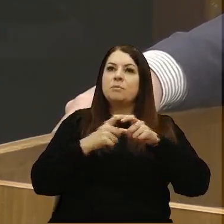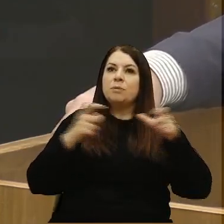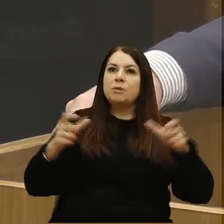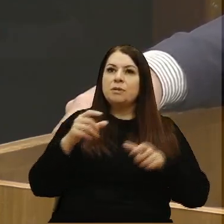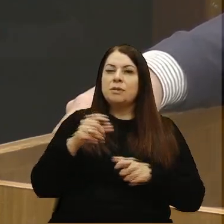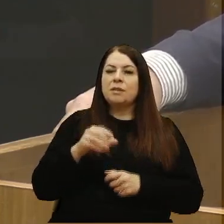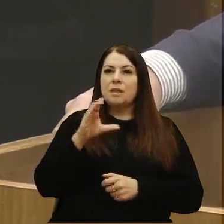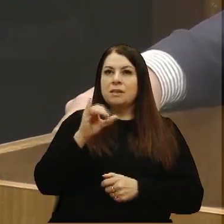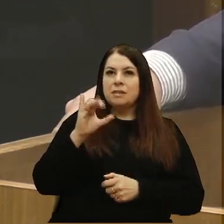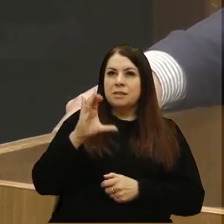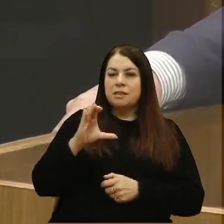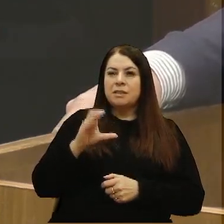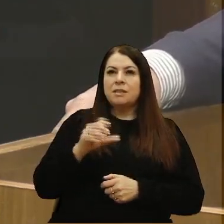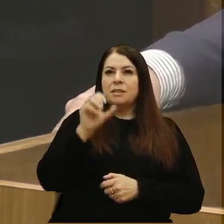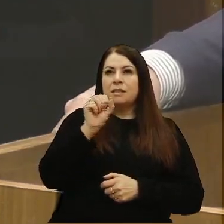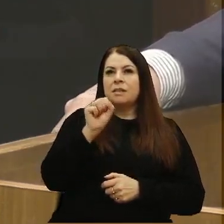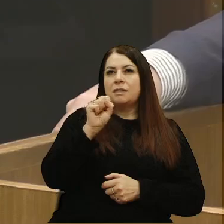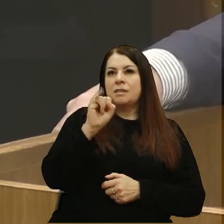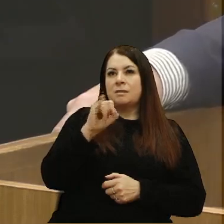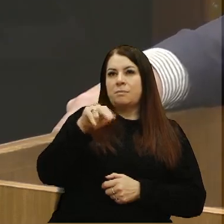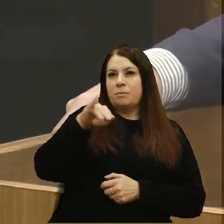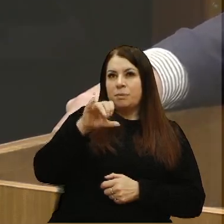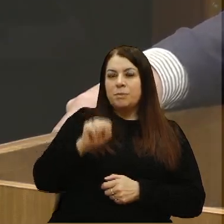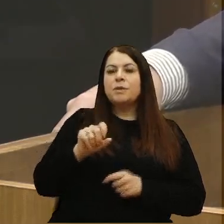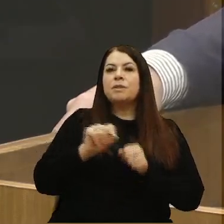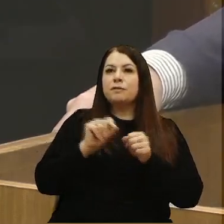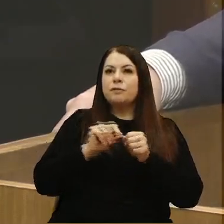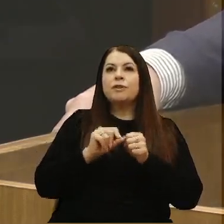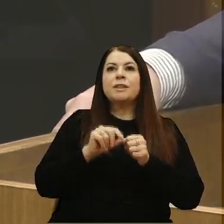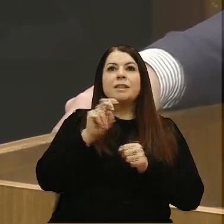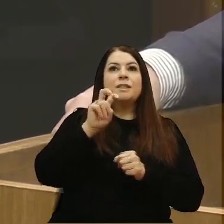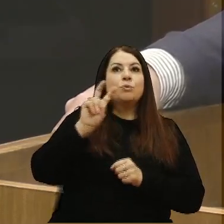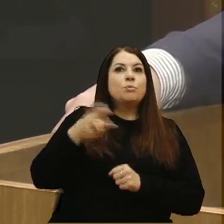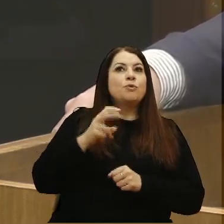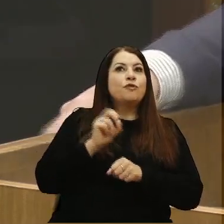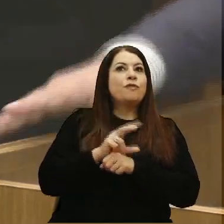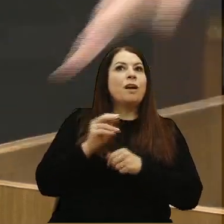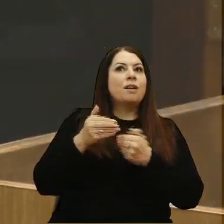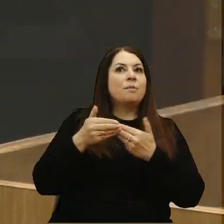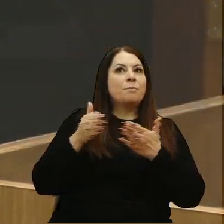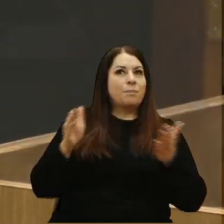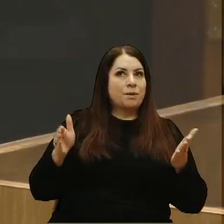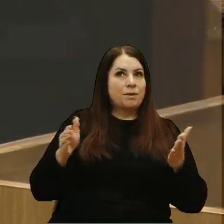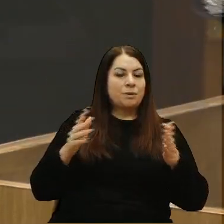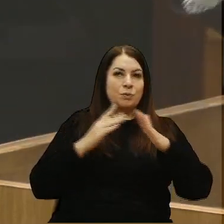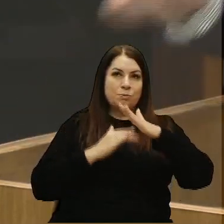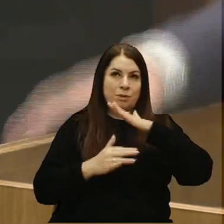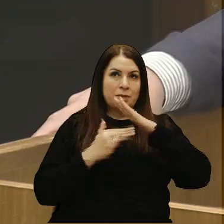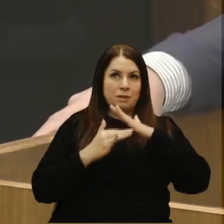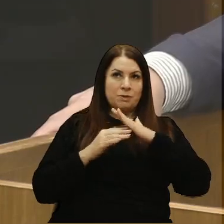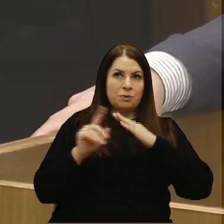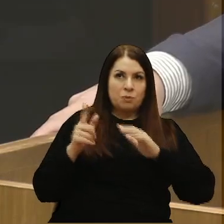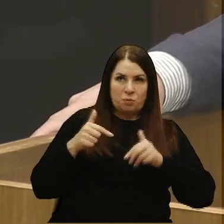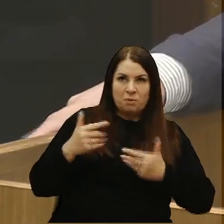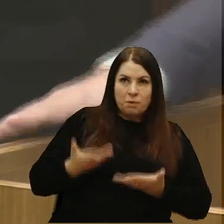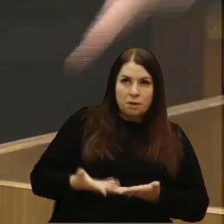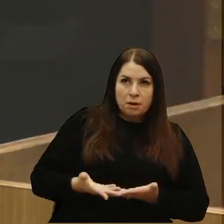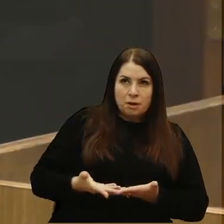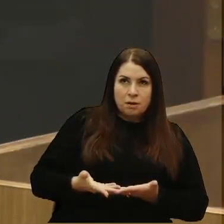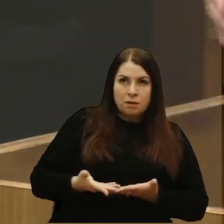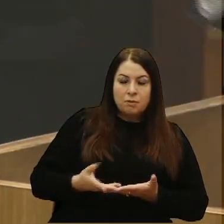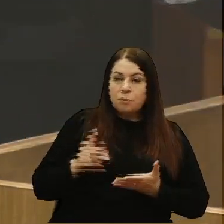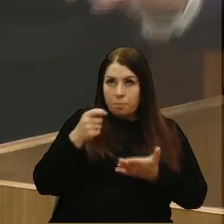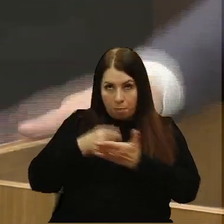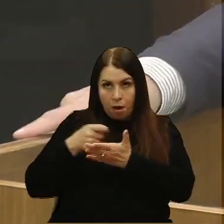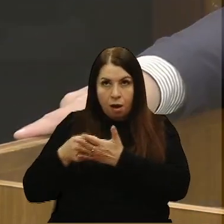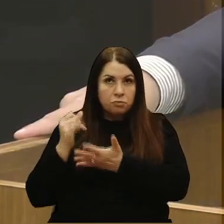esteve aqui, a CIMEX esteve aqui, dizendo que tem 5.000 vagas abertas. Os imigrantes não trabalham, não